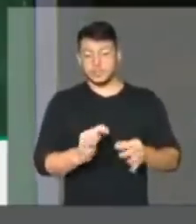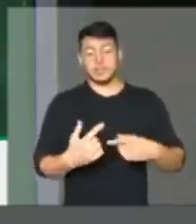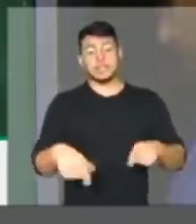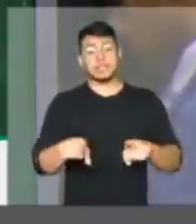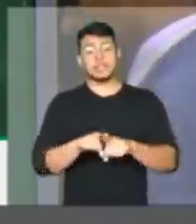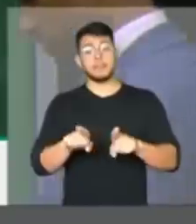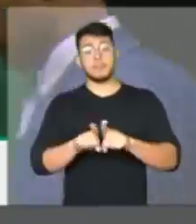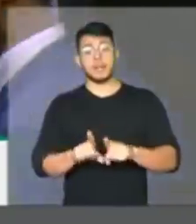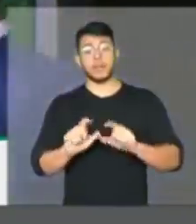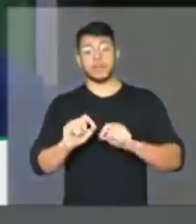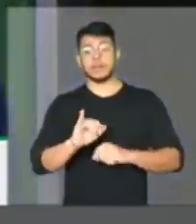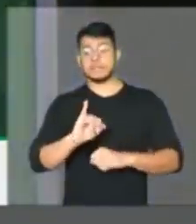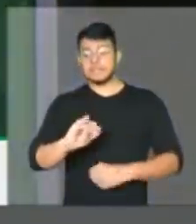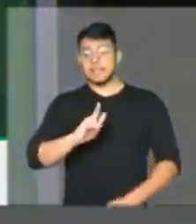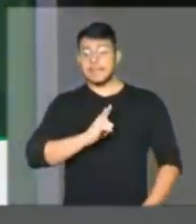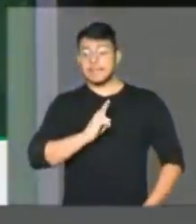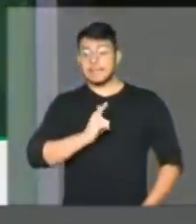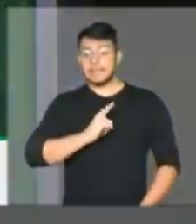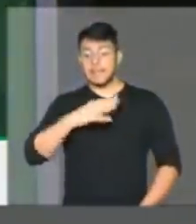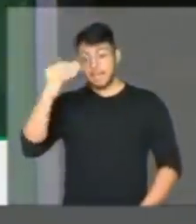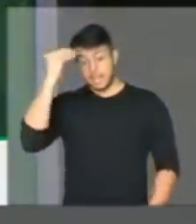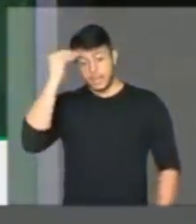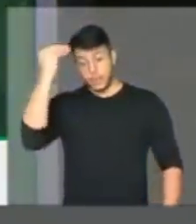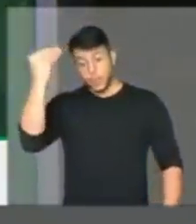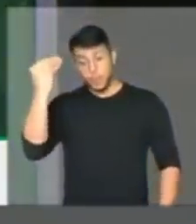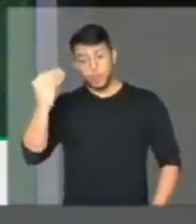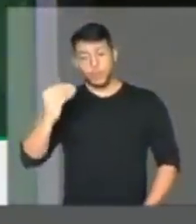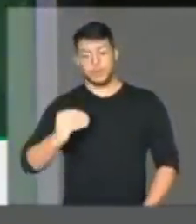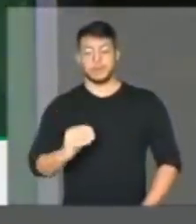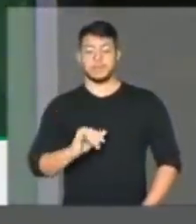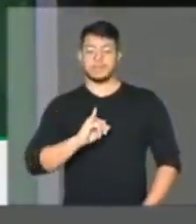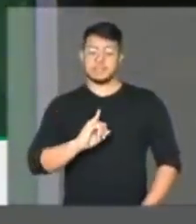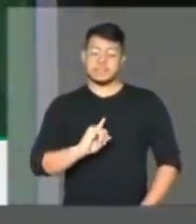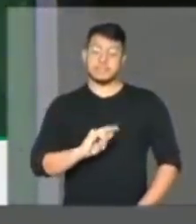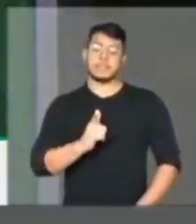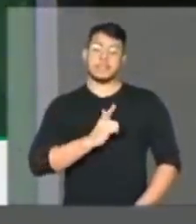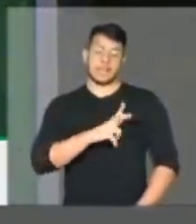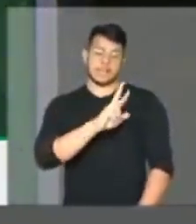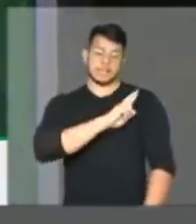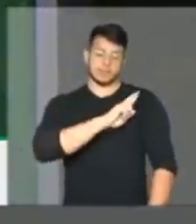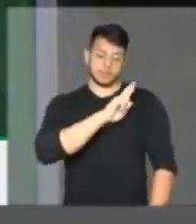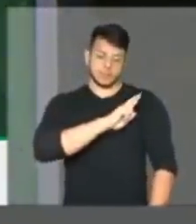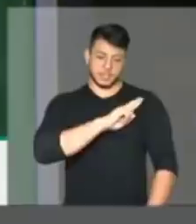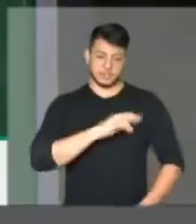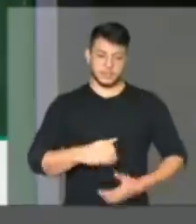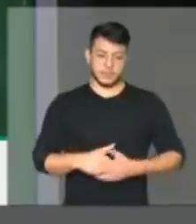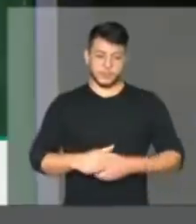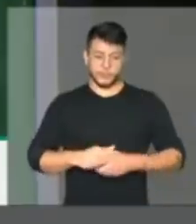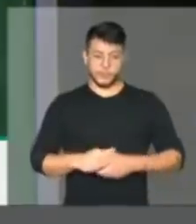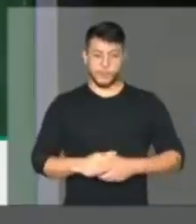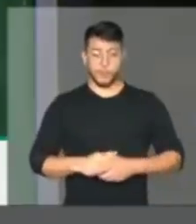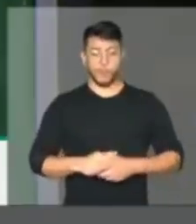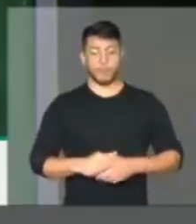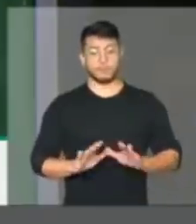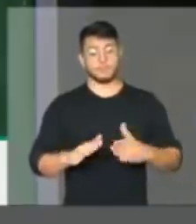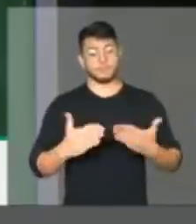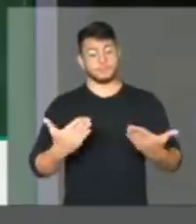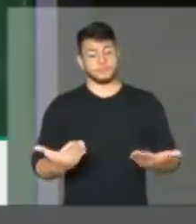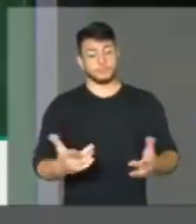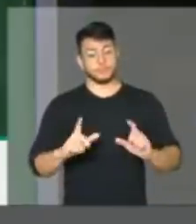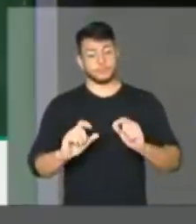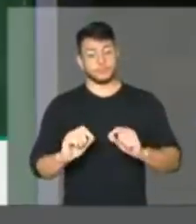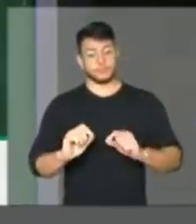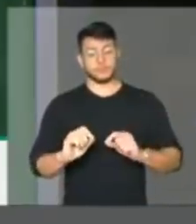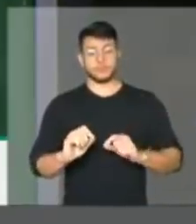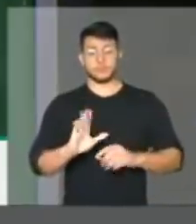e também a culpabilidade, se aquele agente pode ser responsabilizado por aquela conduta. O que estava previsto